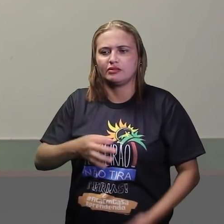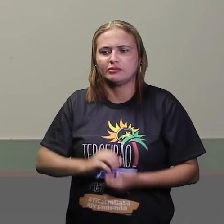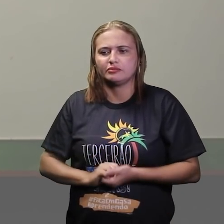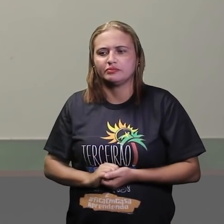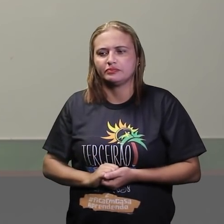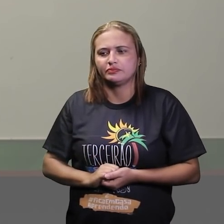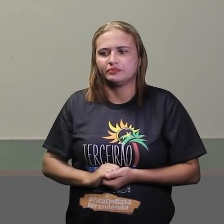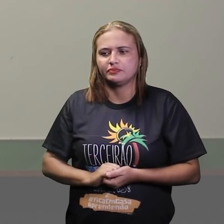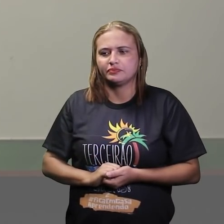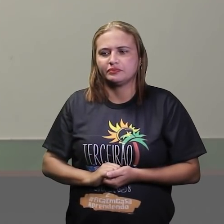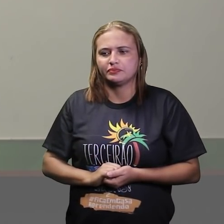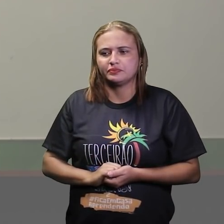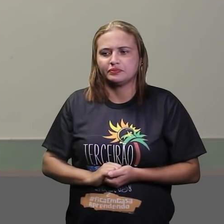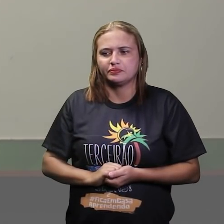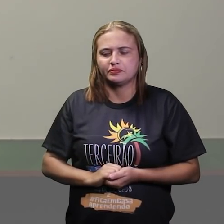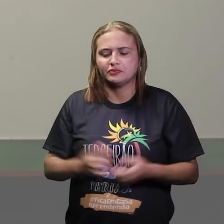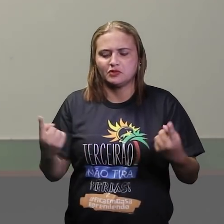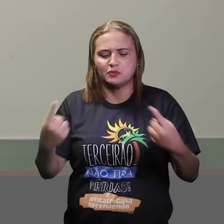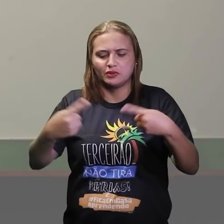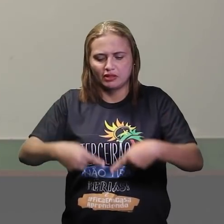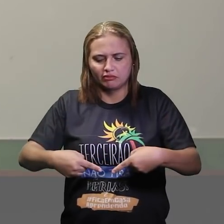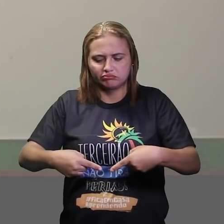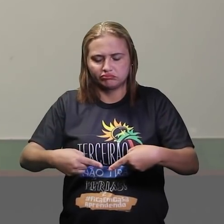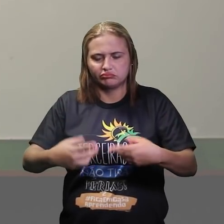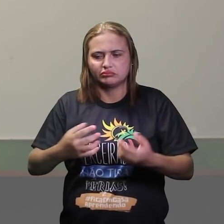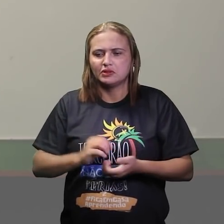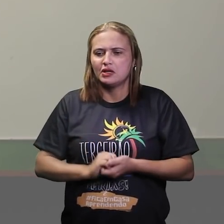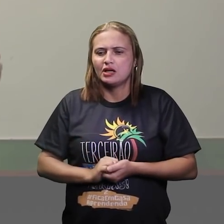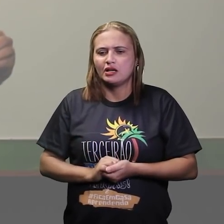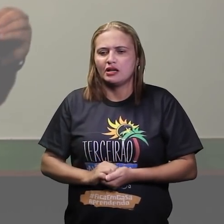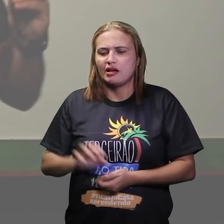que necessariamente, tá?